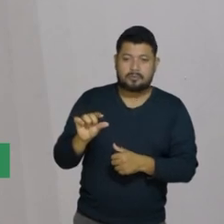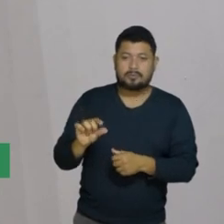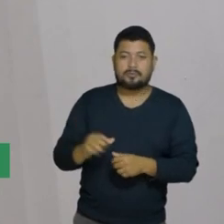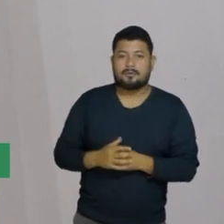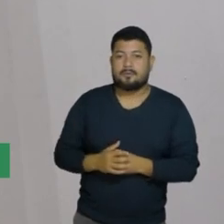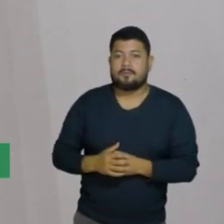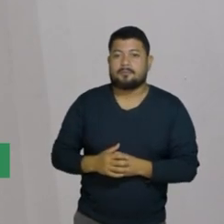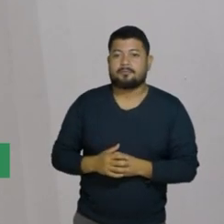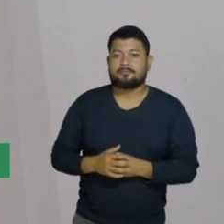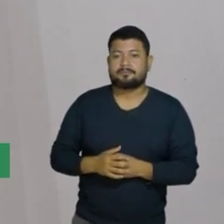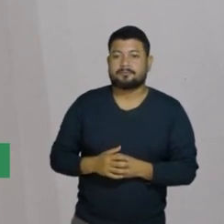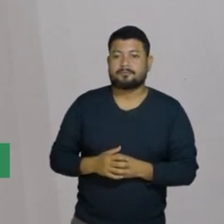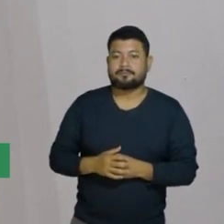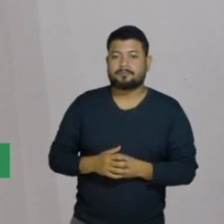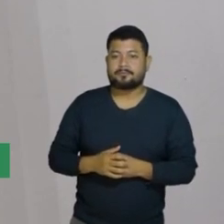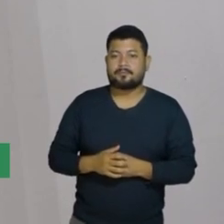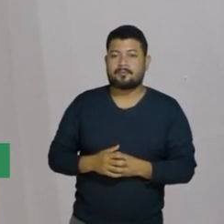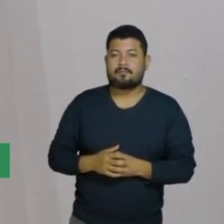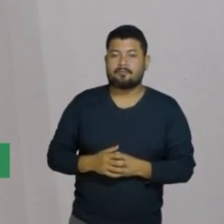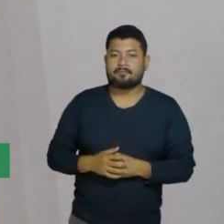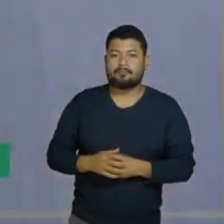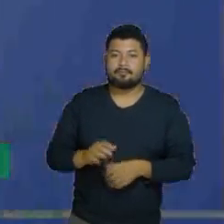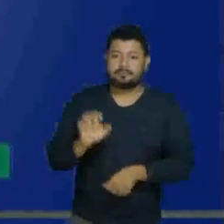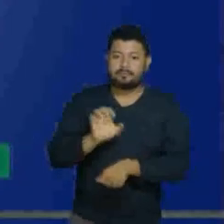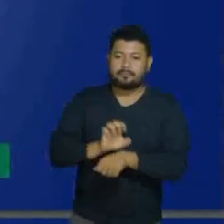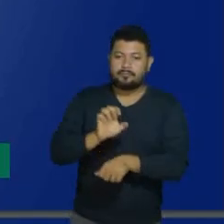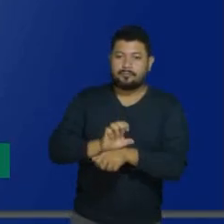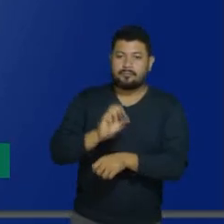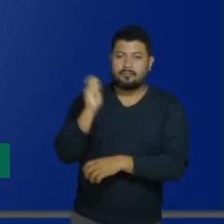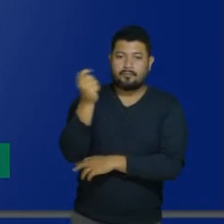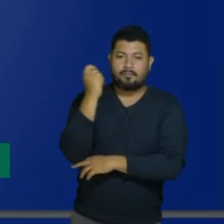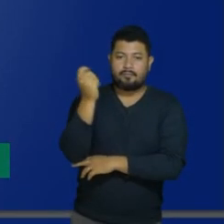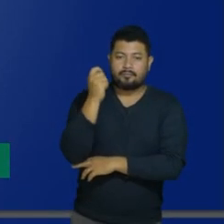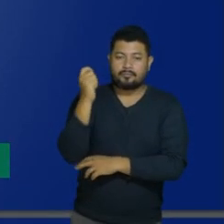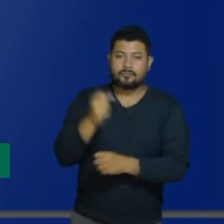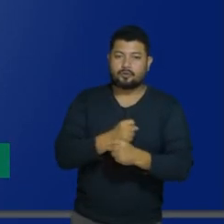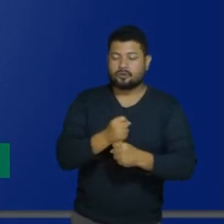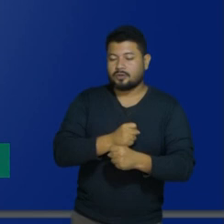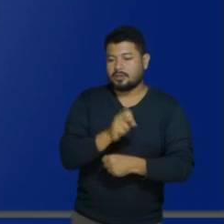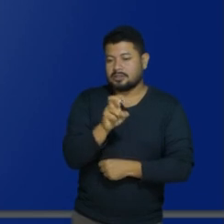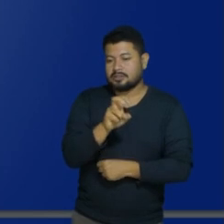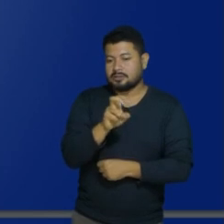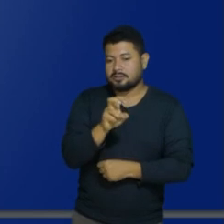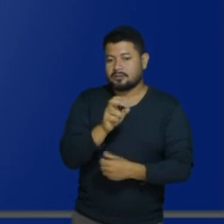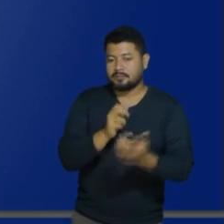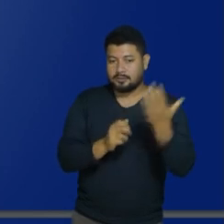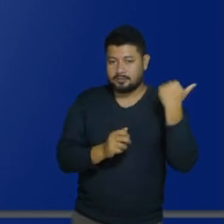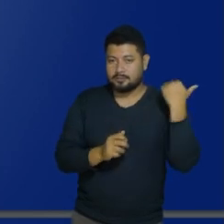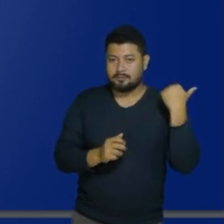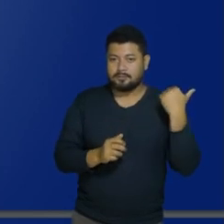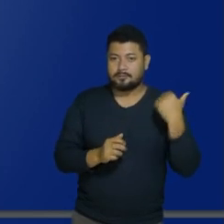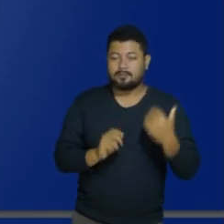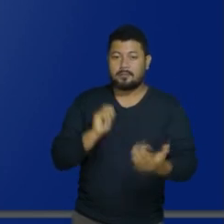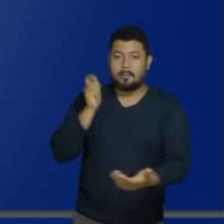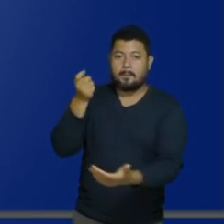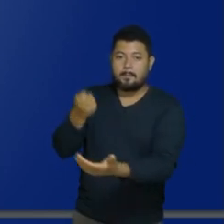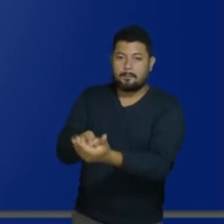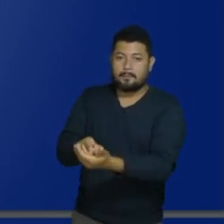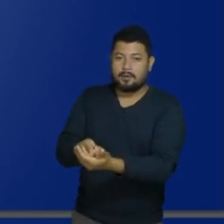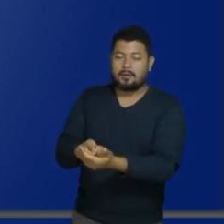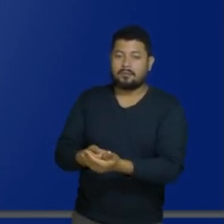deveria ser. O estado do Rio Grande do Sul, nos últimos 5 anos, pagou a população que